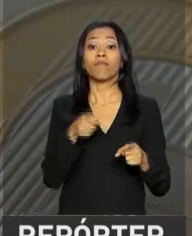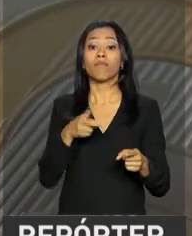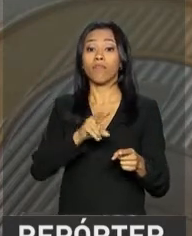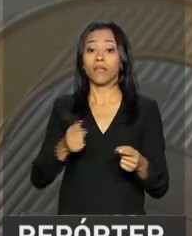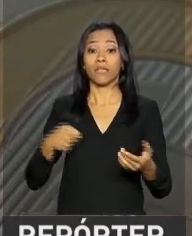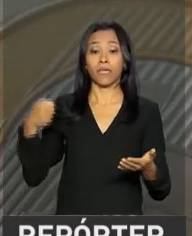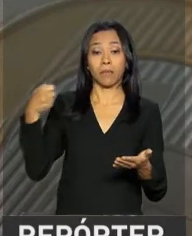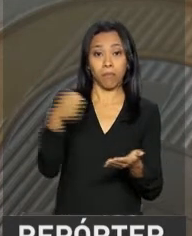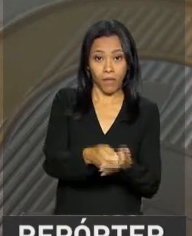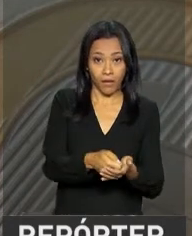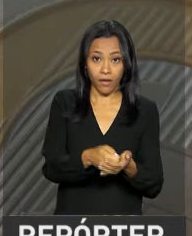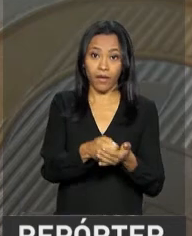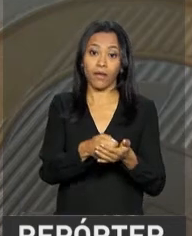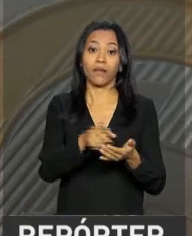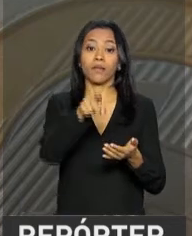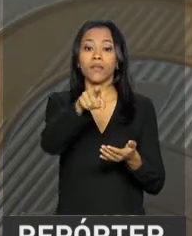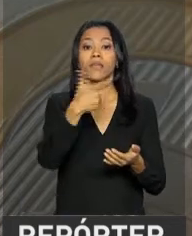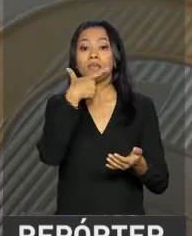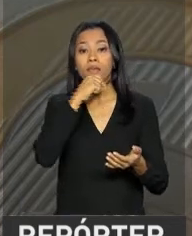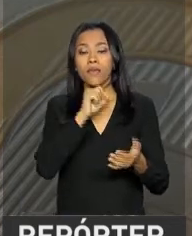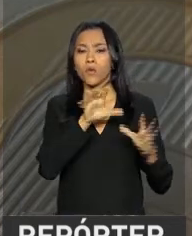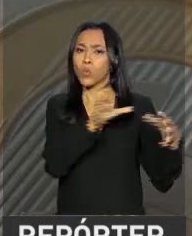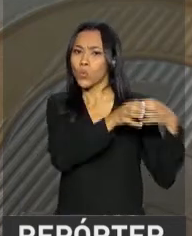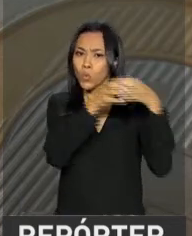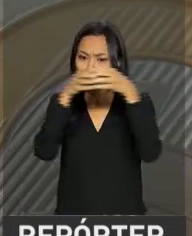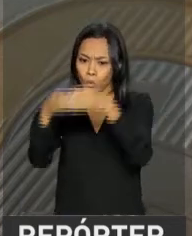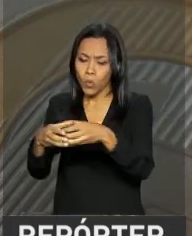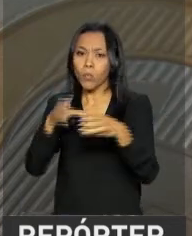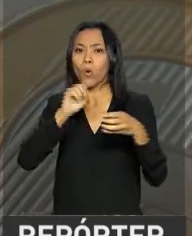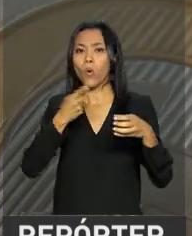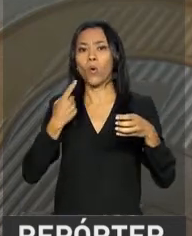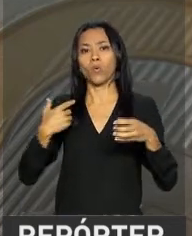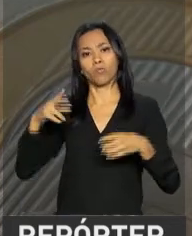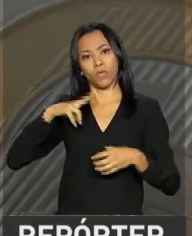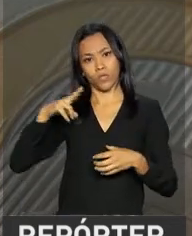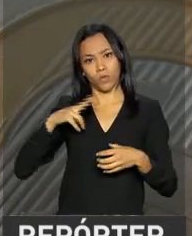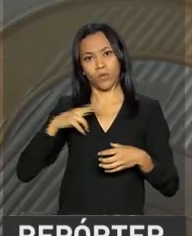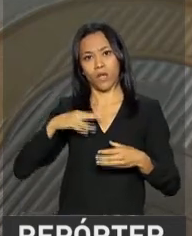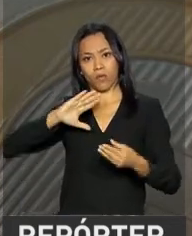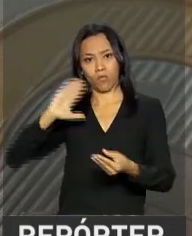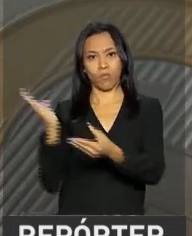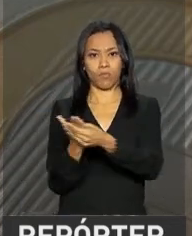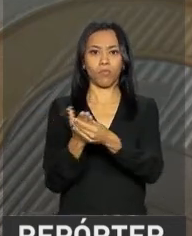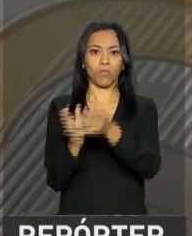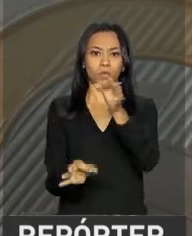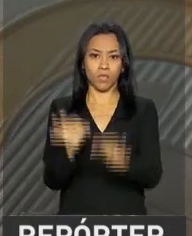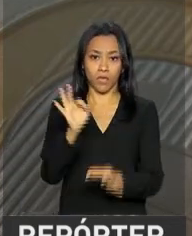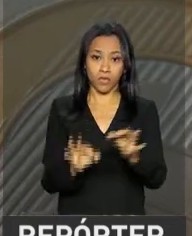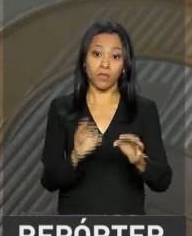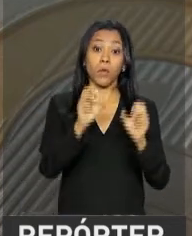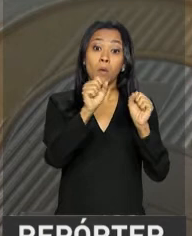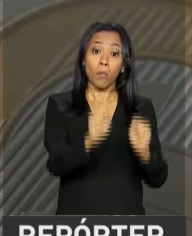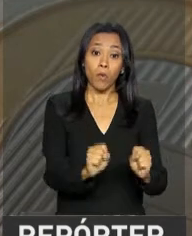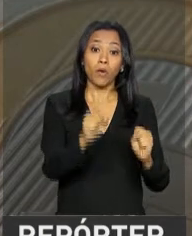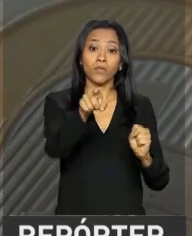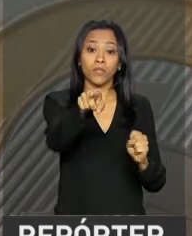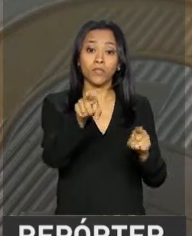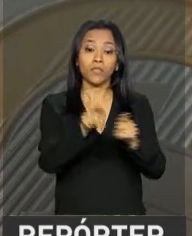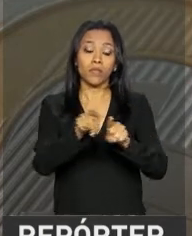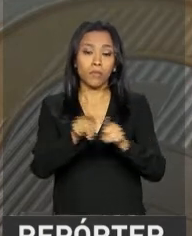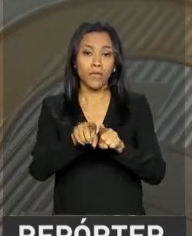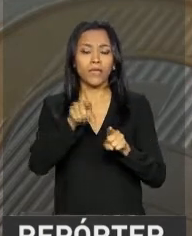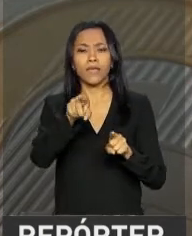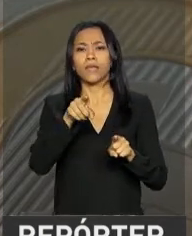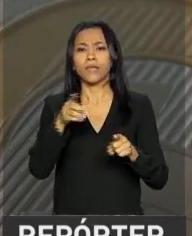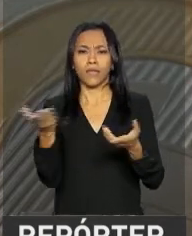que entraram na justiça em ações coletivas e individuais também podem aderir ao acordo os poupadores que com base em